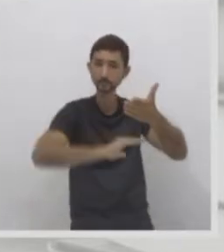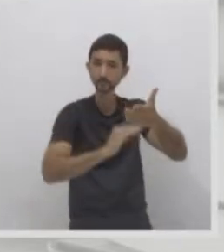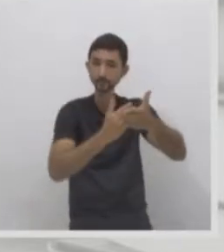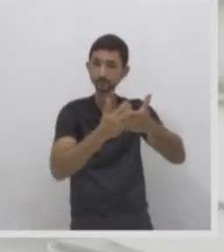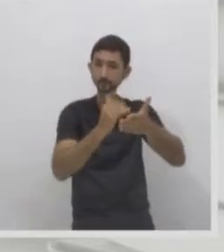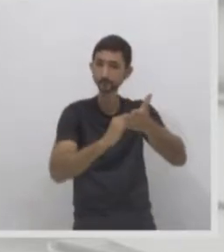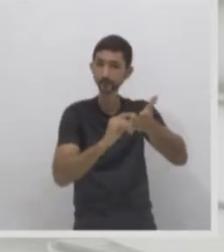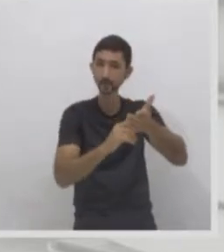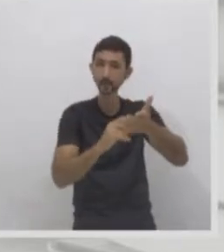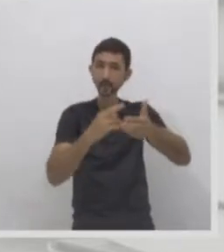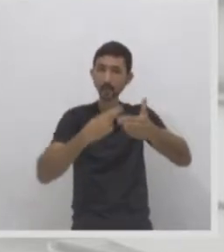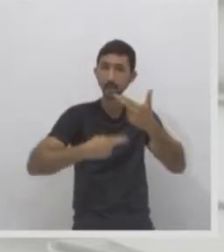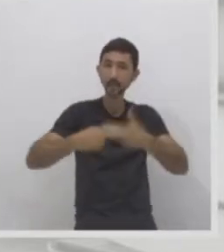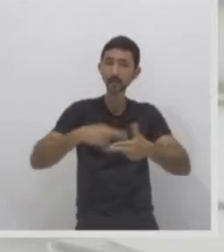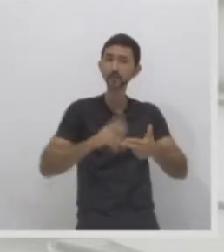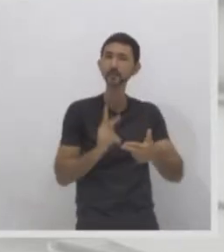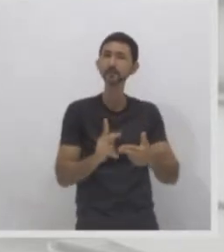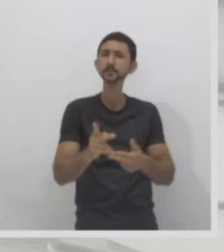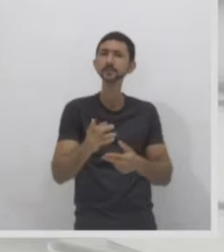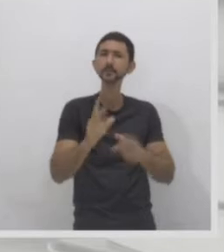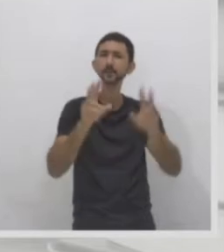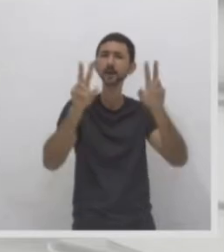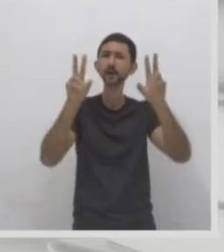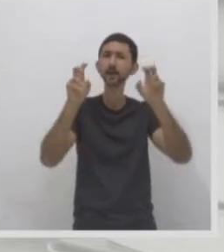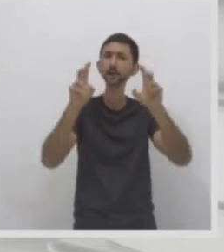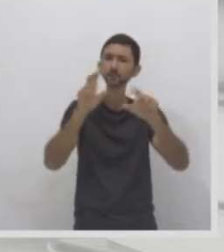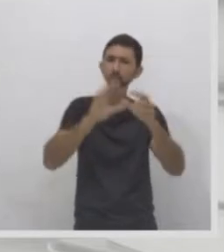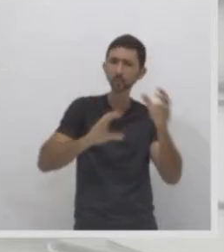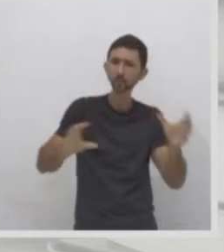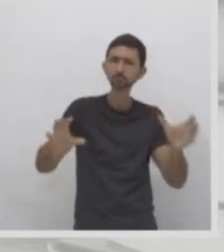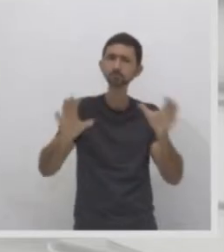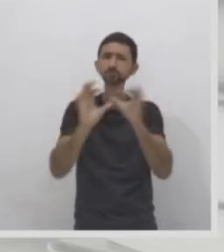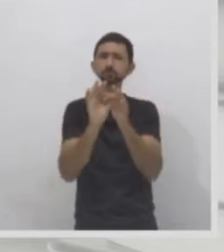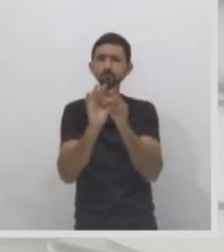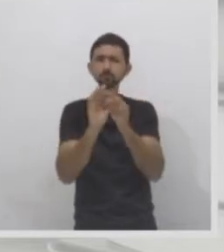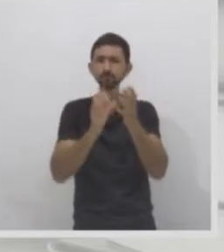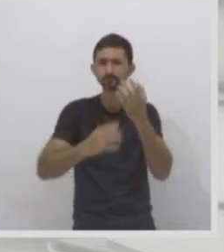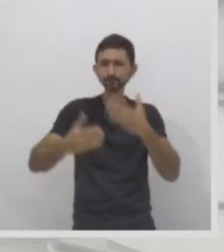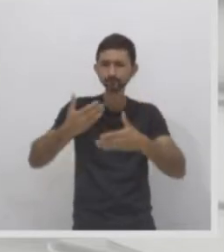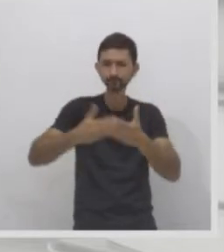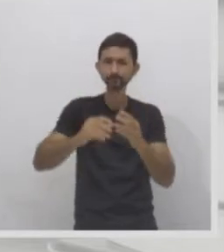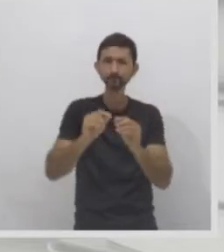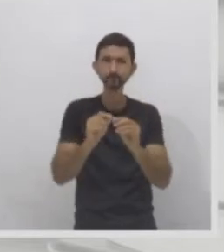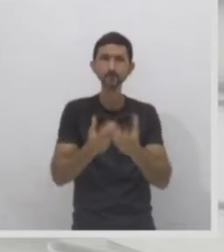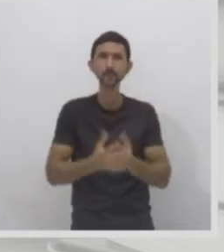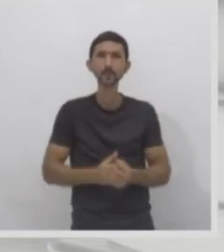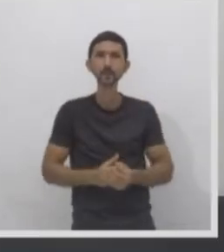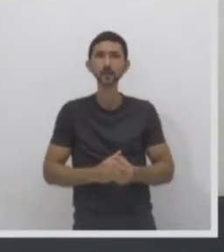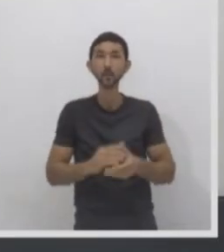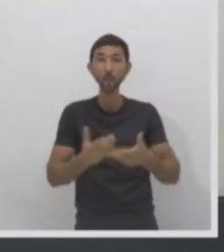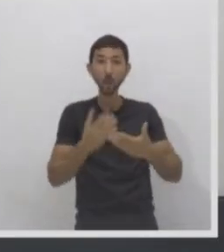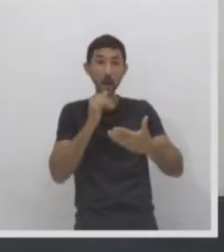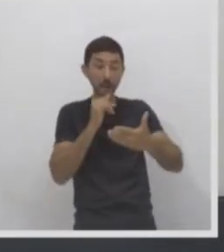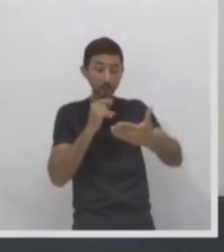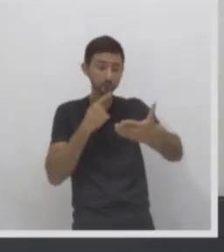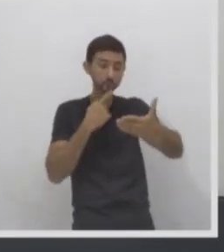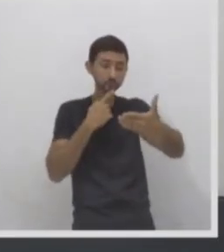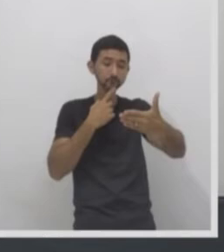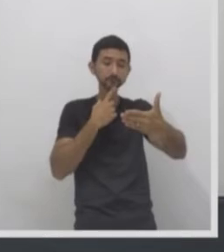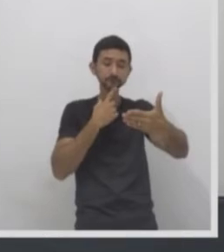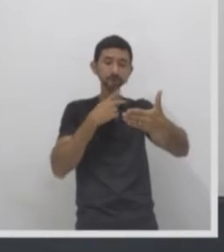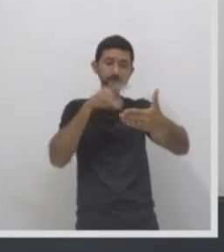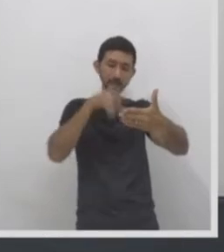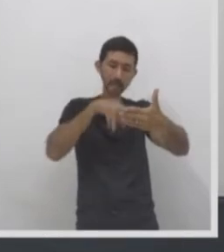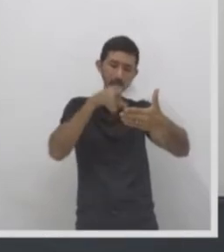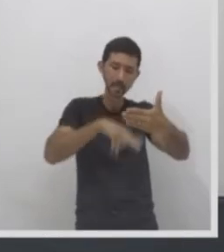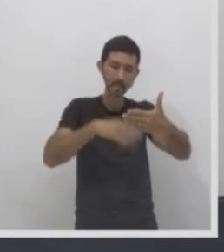sempre relacionadas aos assuntos e às informações que esse texto está dando. Então, quando eu penso naquilo que eu